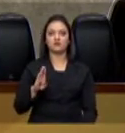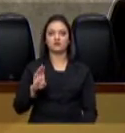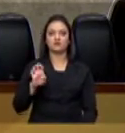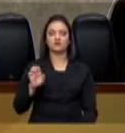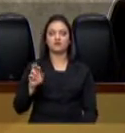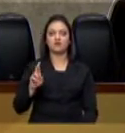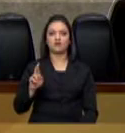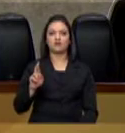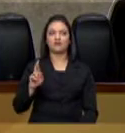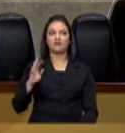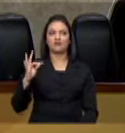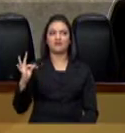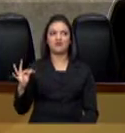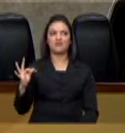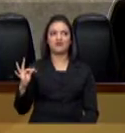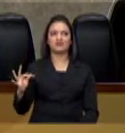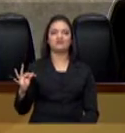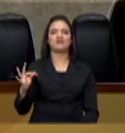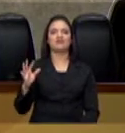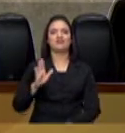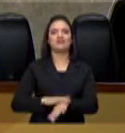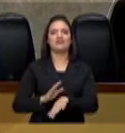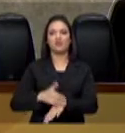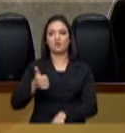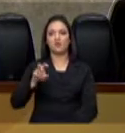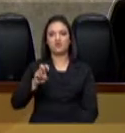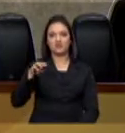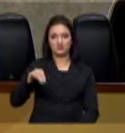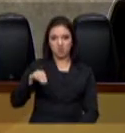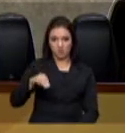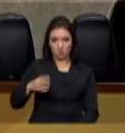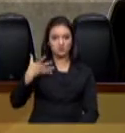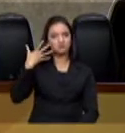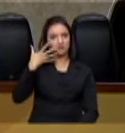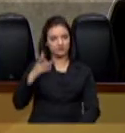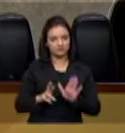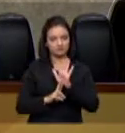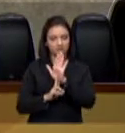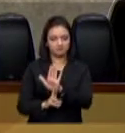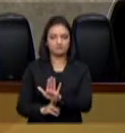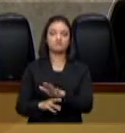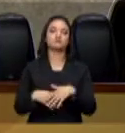tempo regimental de 15 minutos, pela